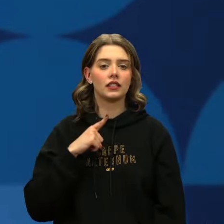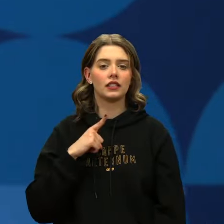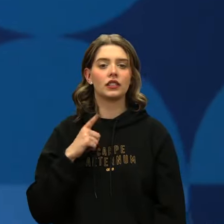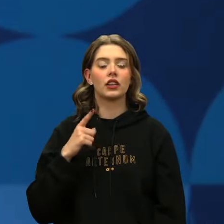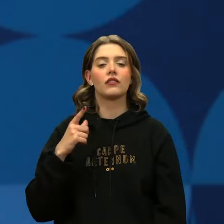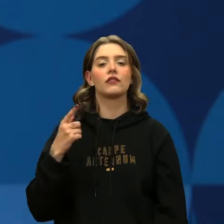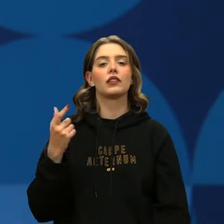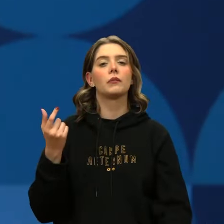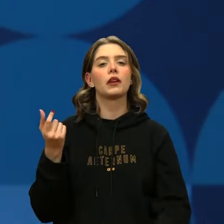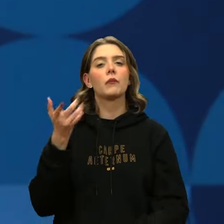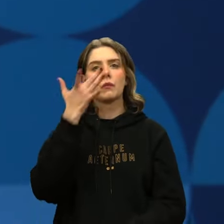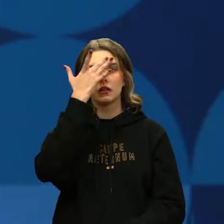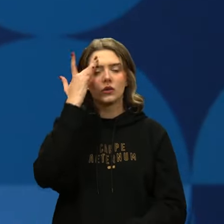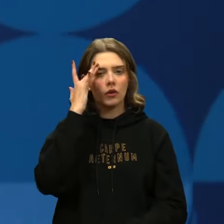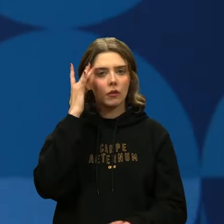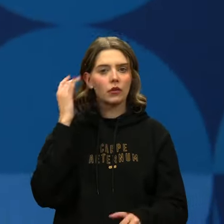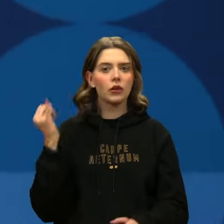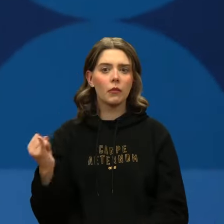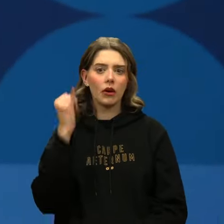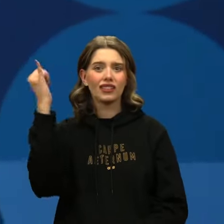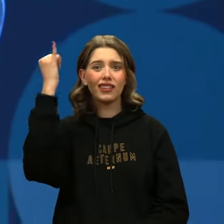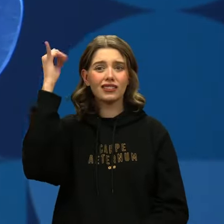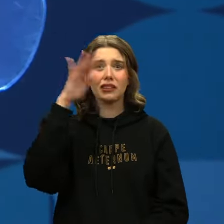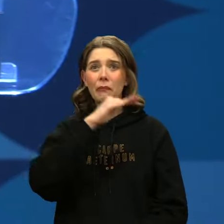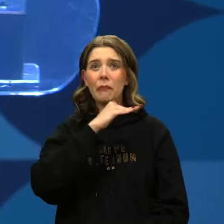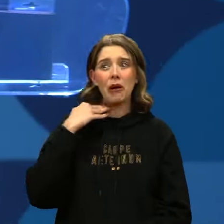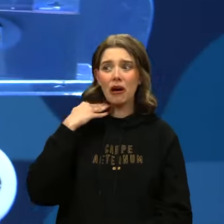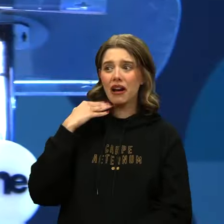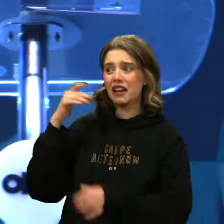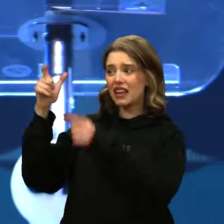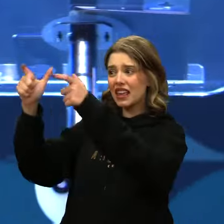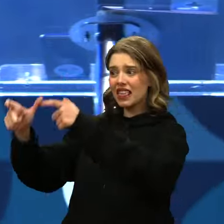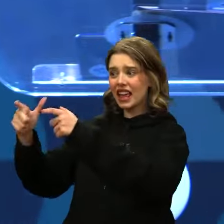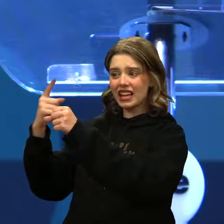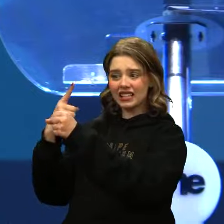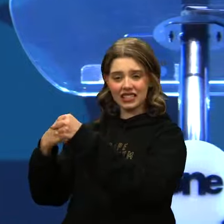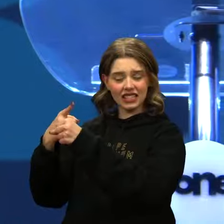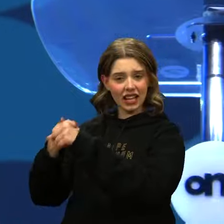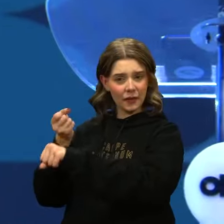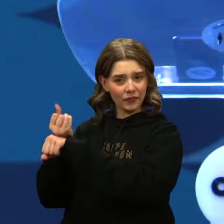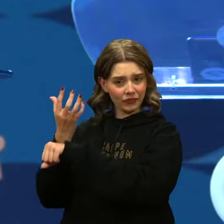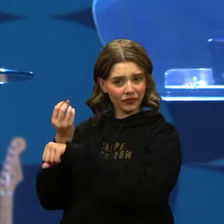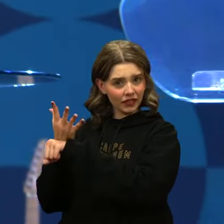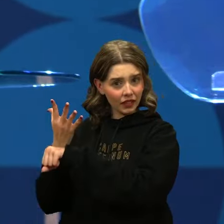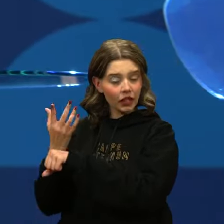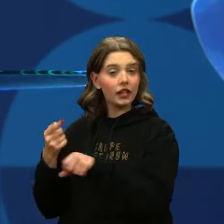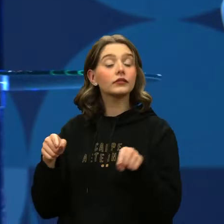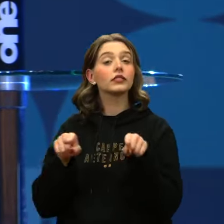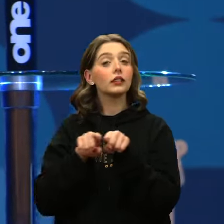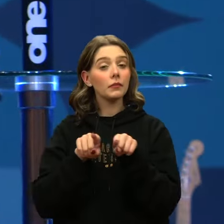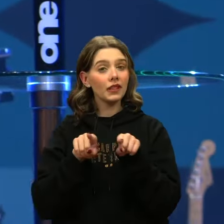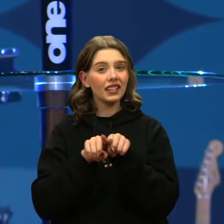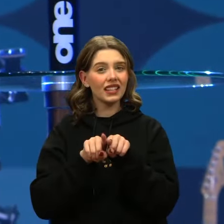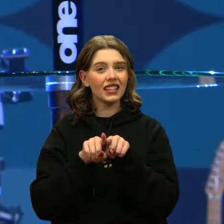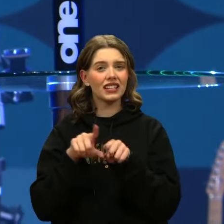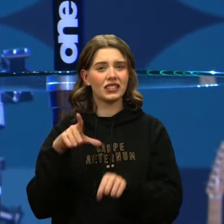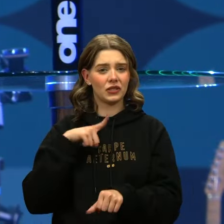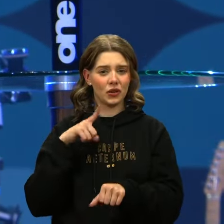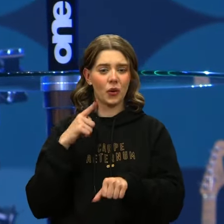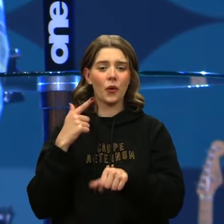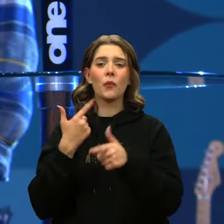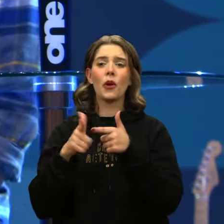é martirizado nessa cidade. Esses cristãos sofriam muito também com a pobreza. Os cristãos eram os mais pobres daquela